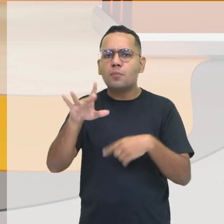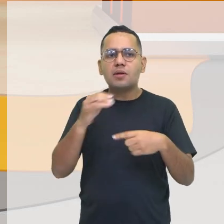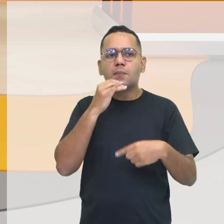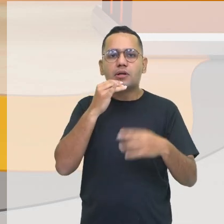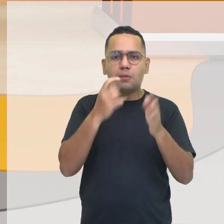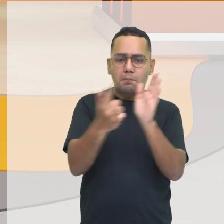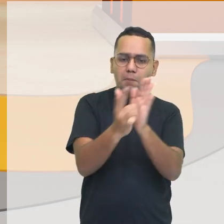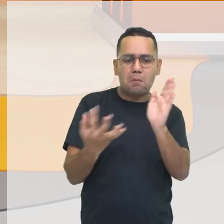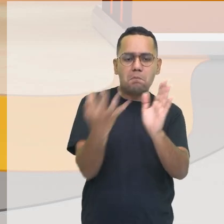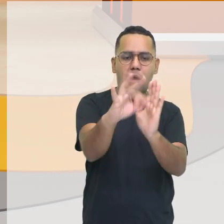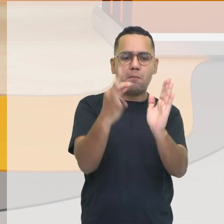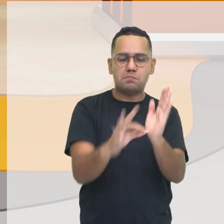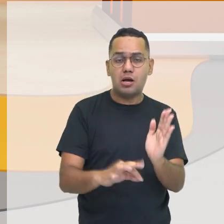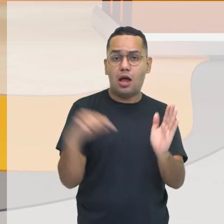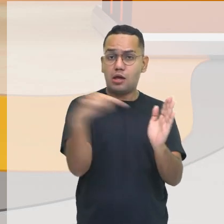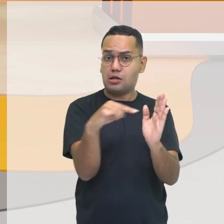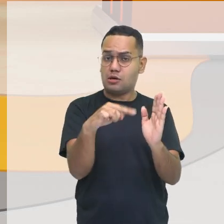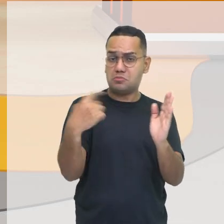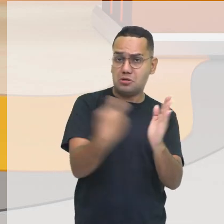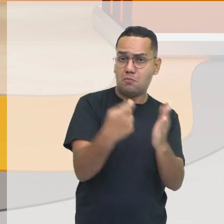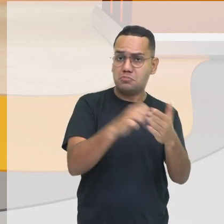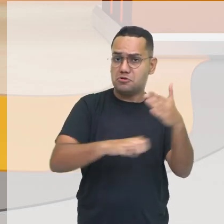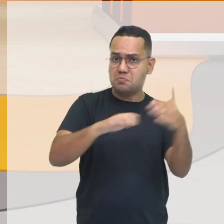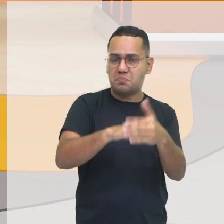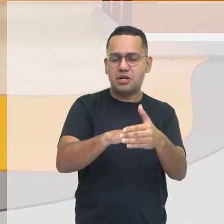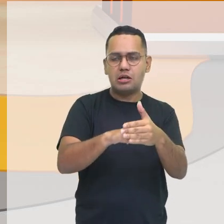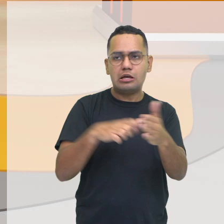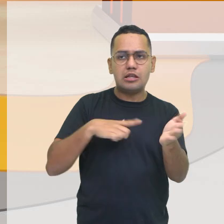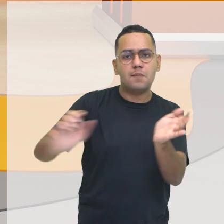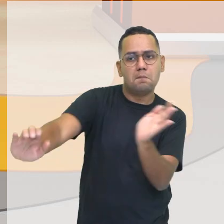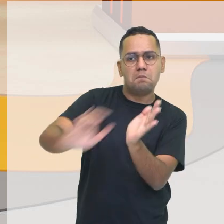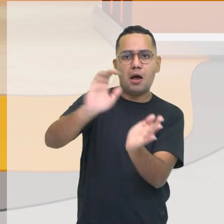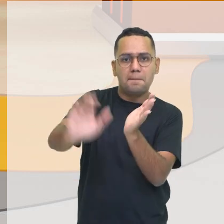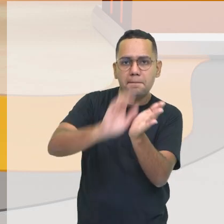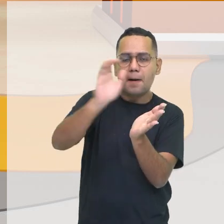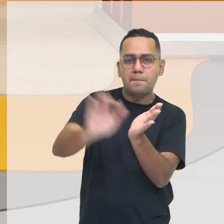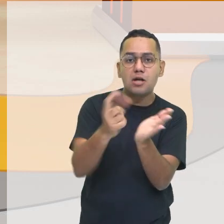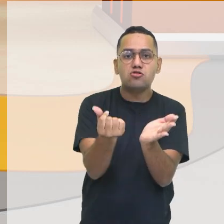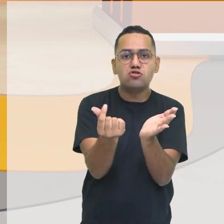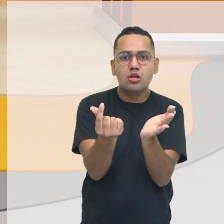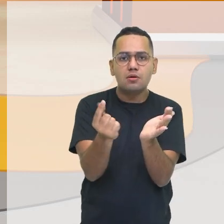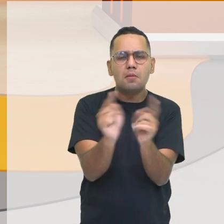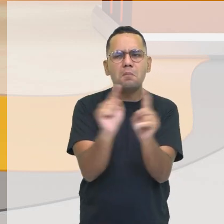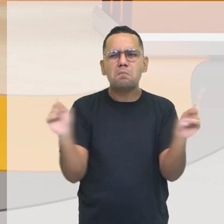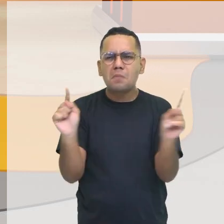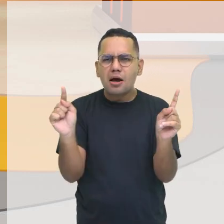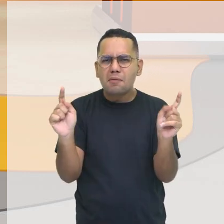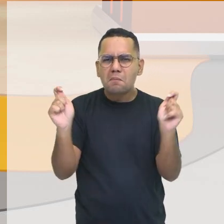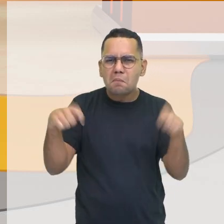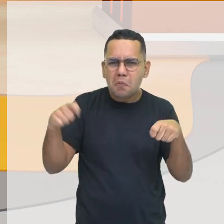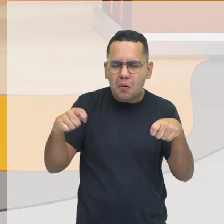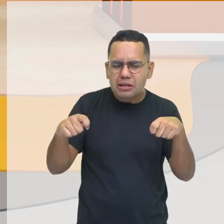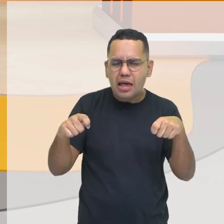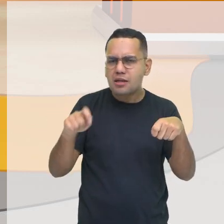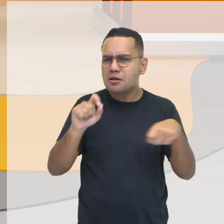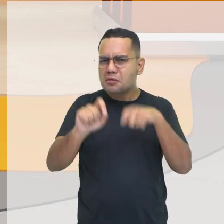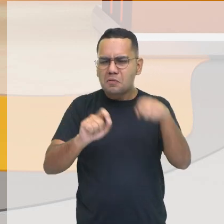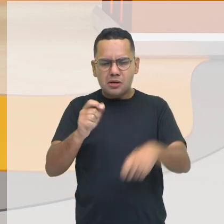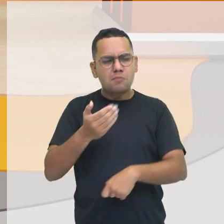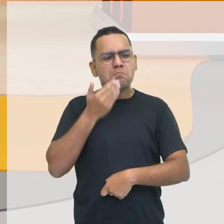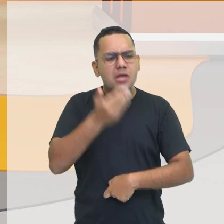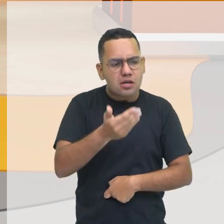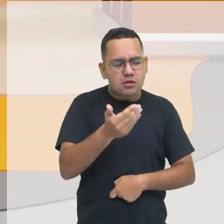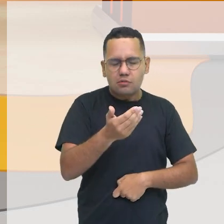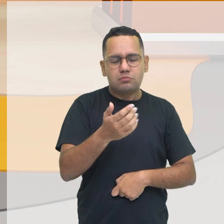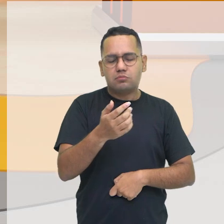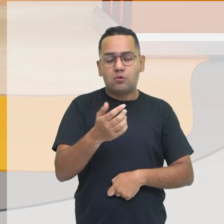só existiram no papel começaram a obter esse crédito do governo. E logo, né, o governo ele não conseguiu reaver